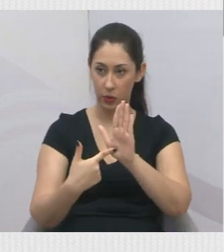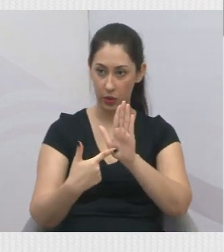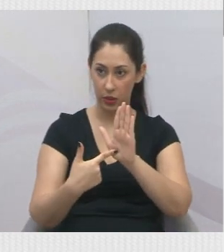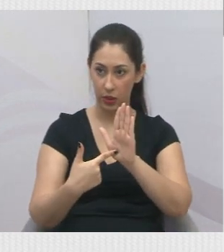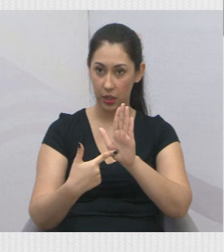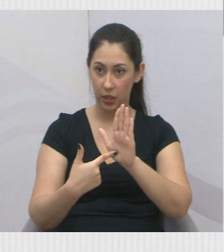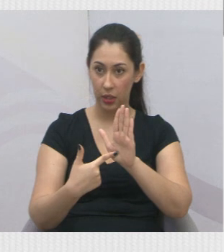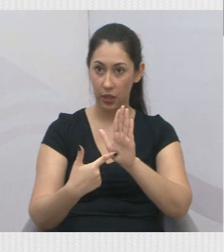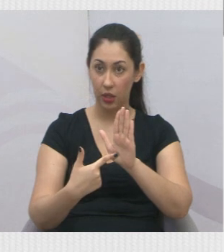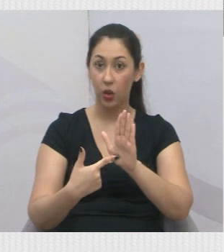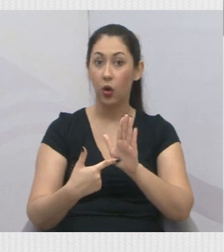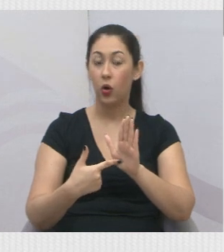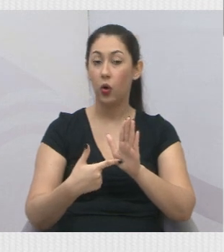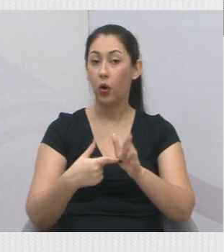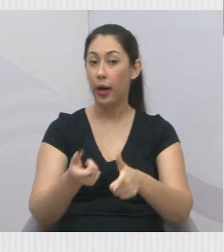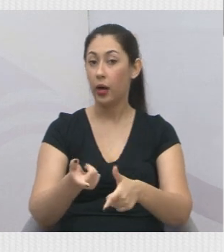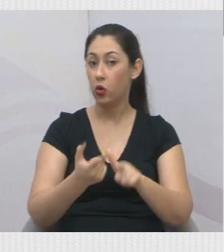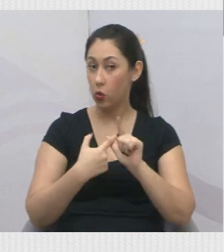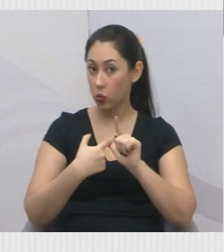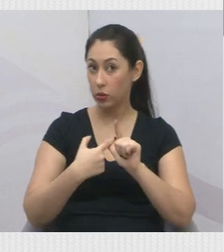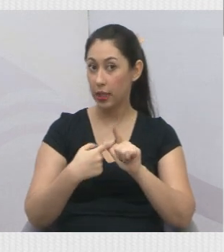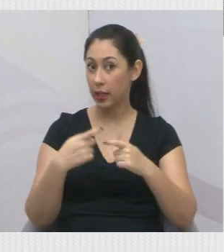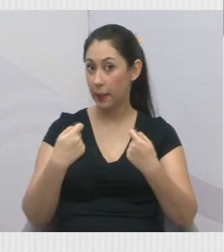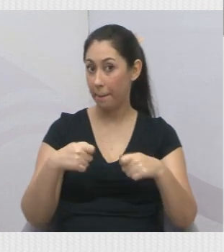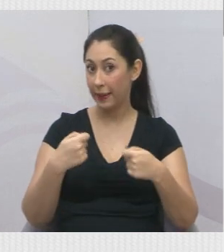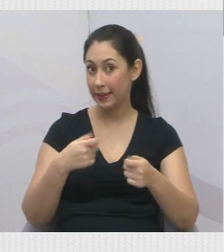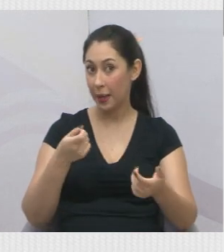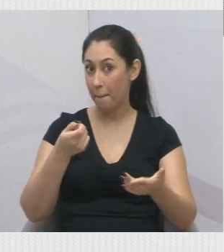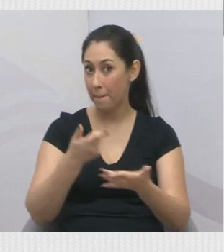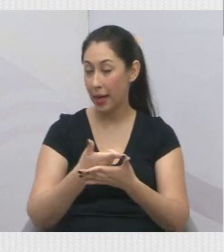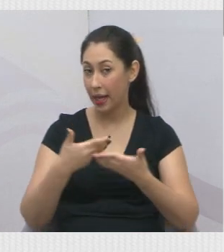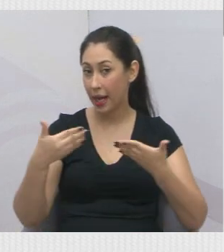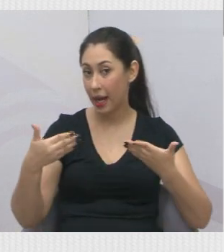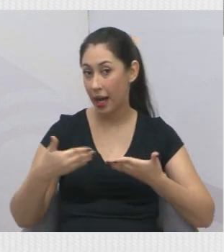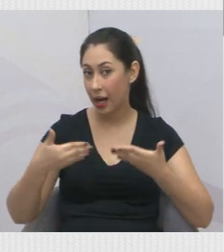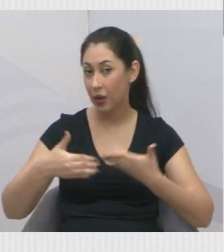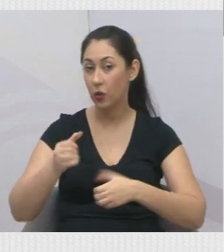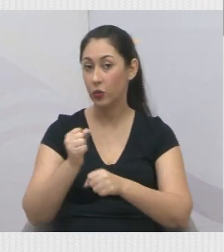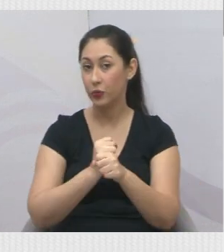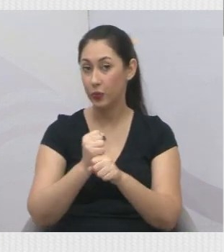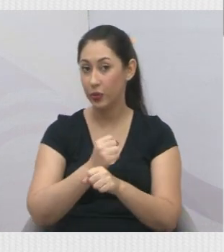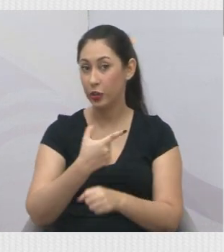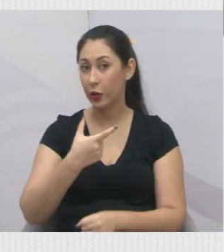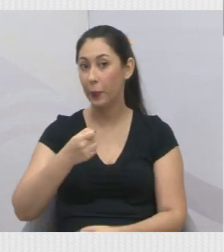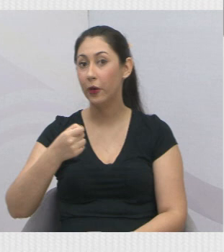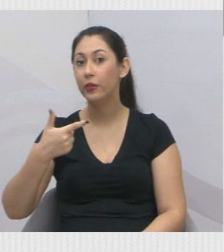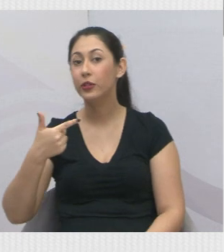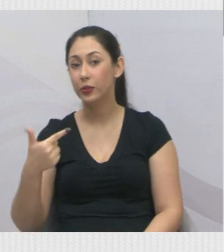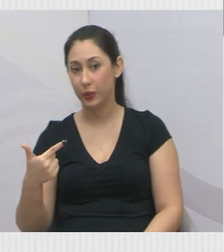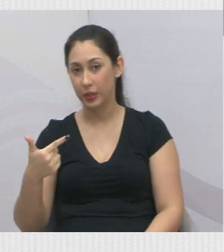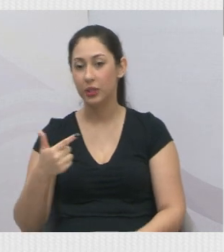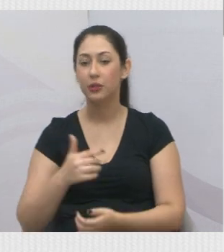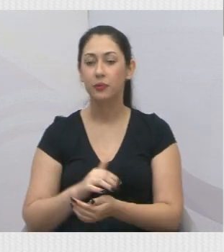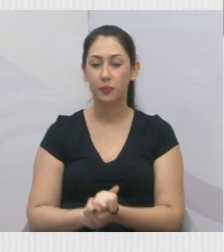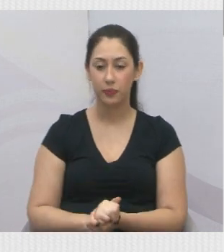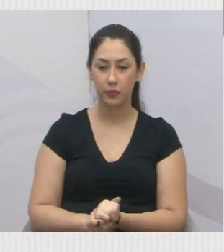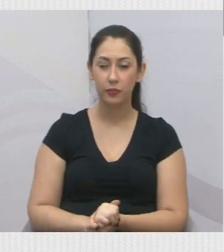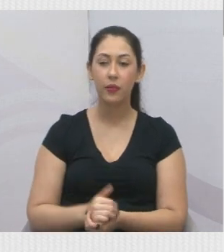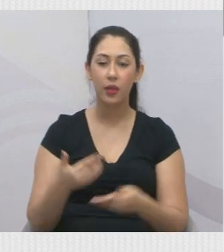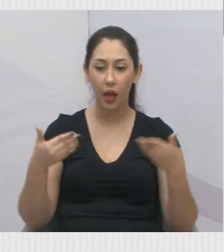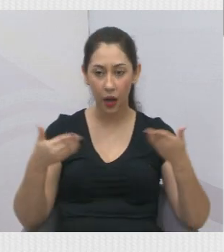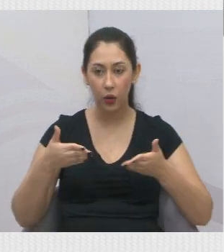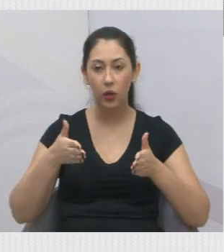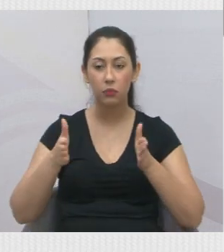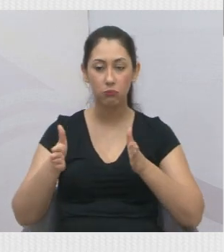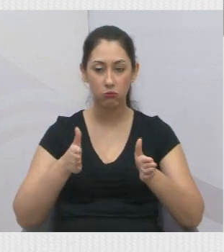do resto a pagar, que ficou agora de 2021 para 2022, que é o exercício que estamos agora